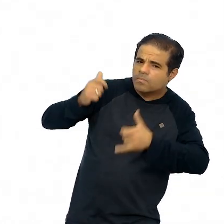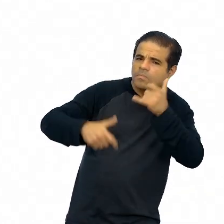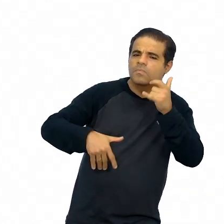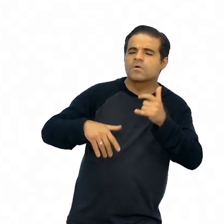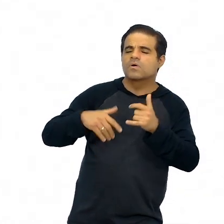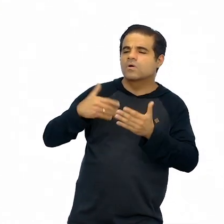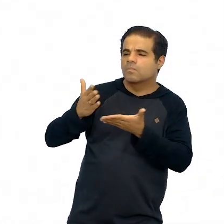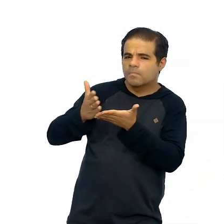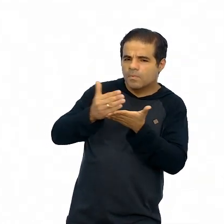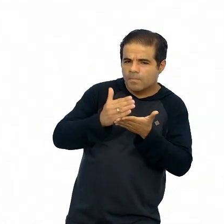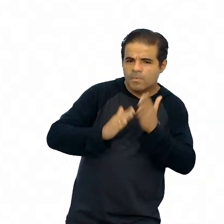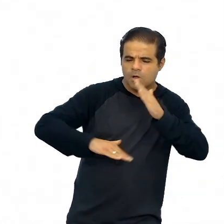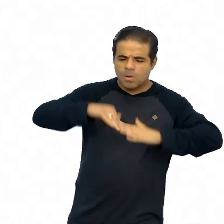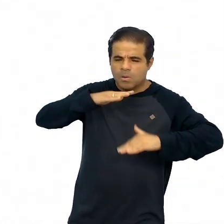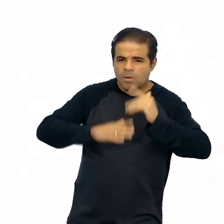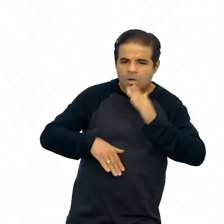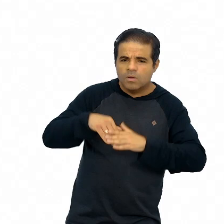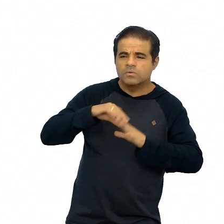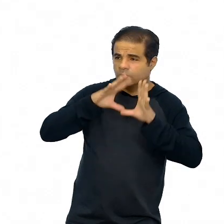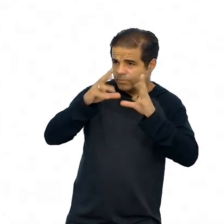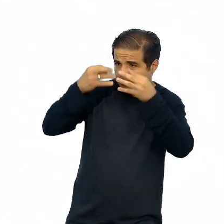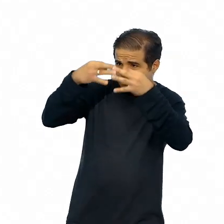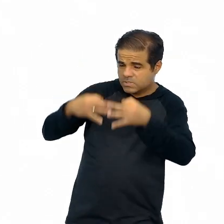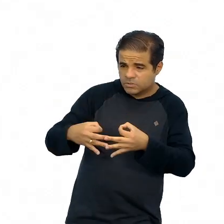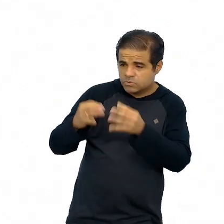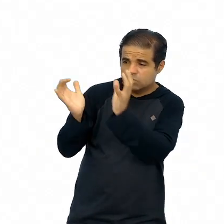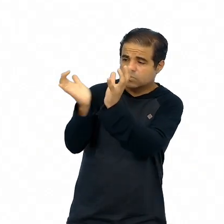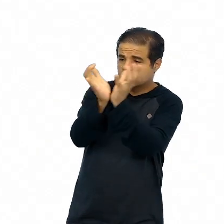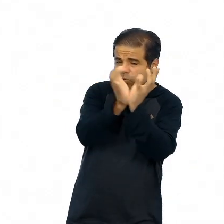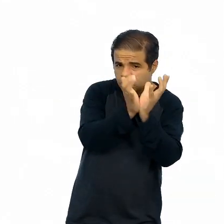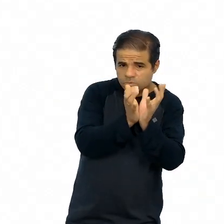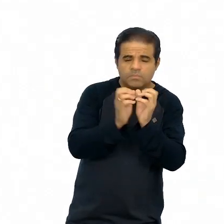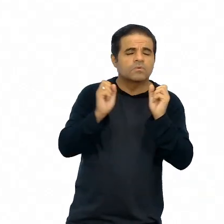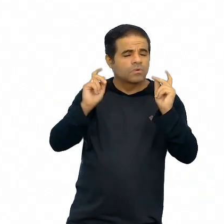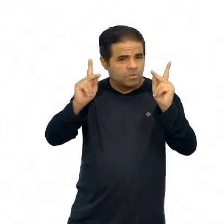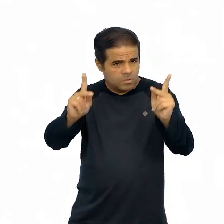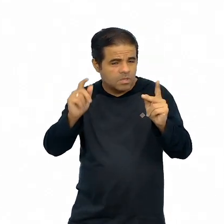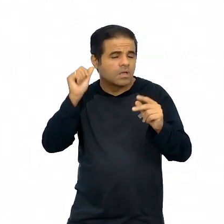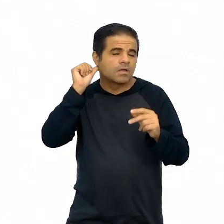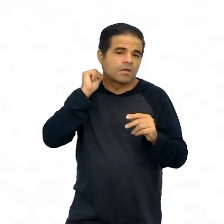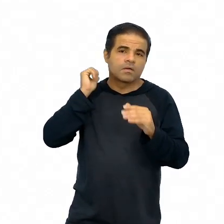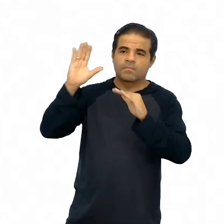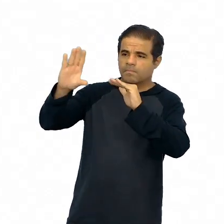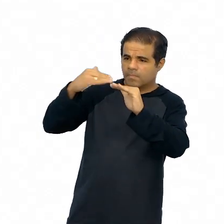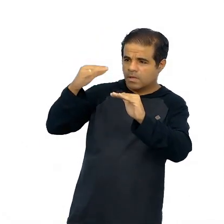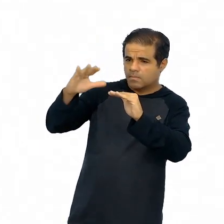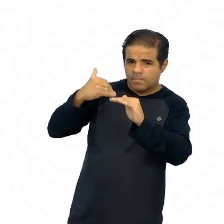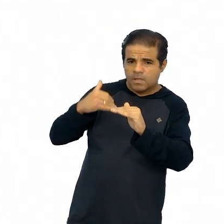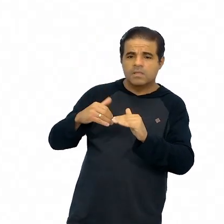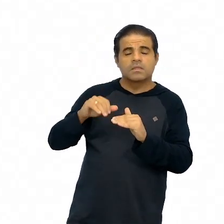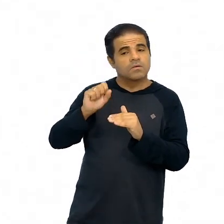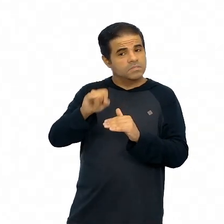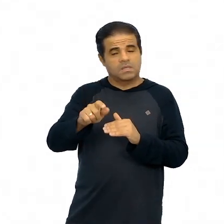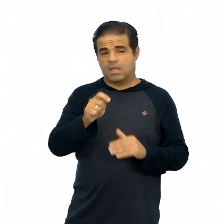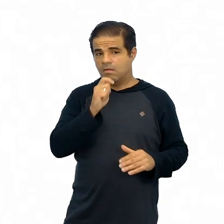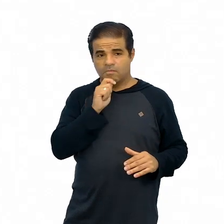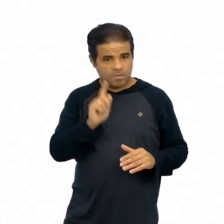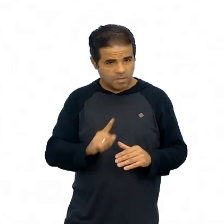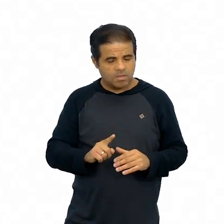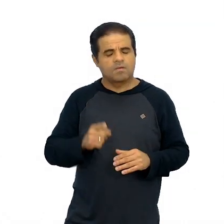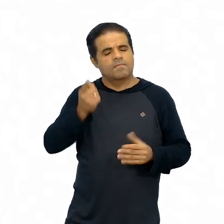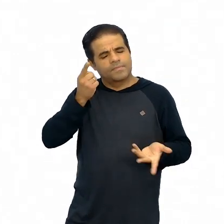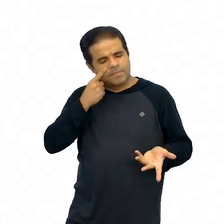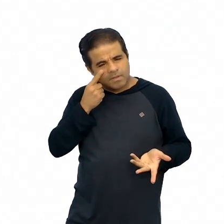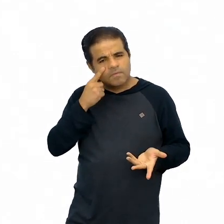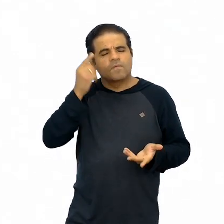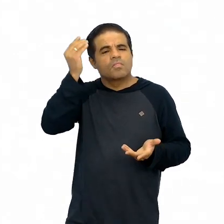exata, fatoração. Tá tudo certinho com essa turma? Ok. Manda prazo. Agora, se não, a gente vai ter